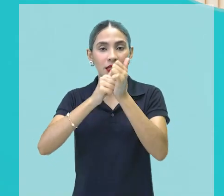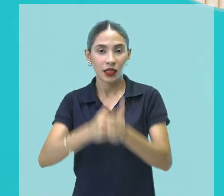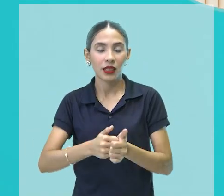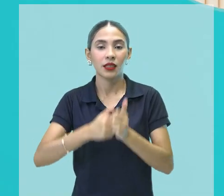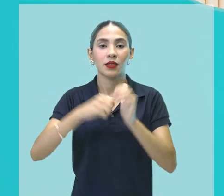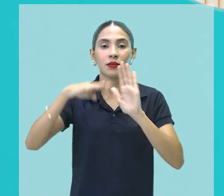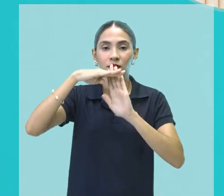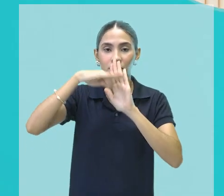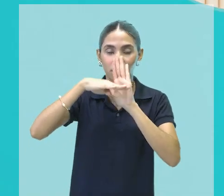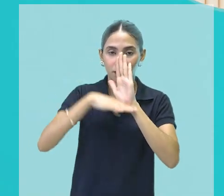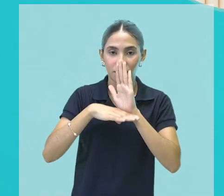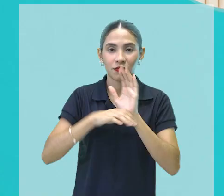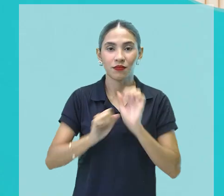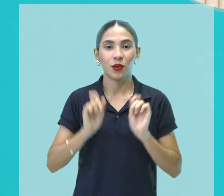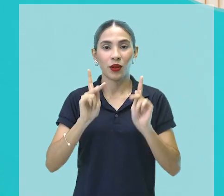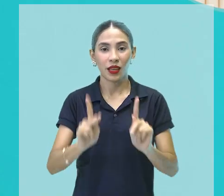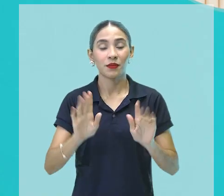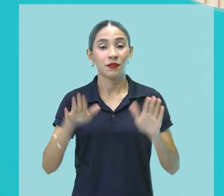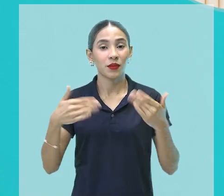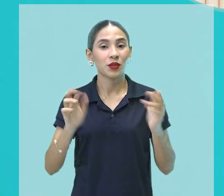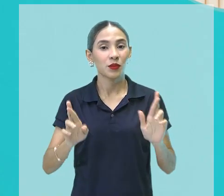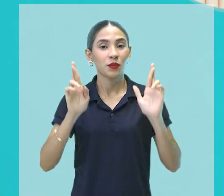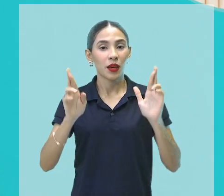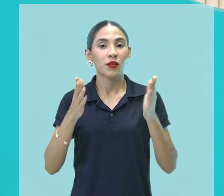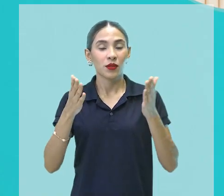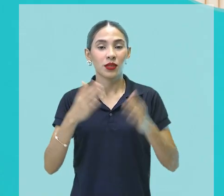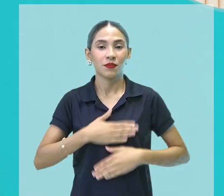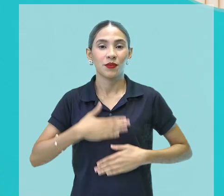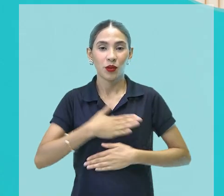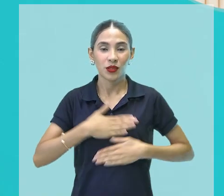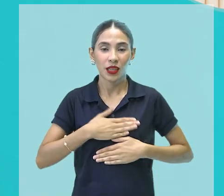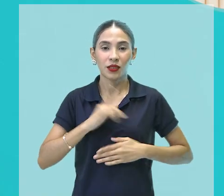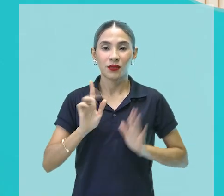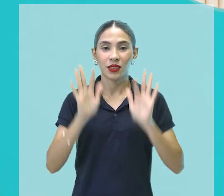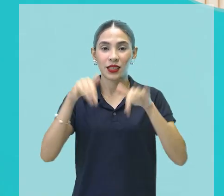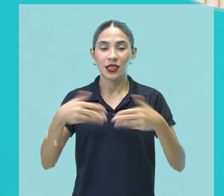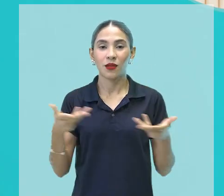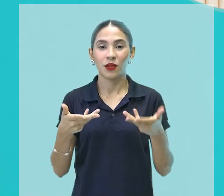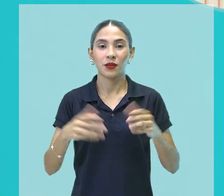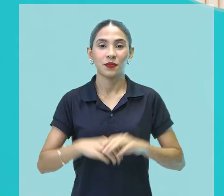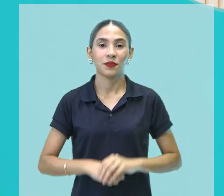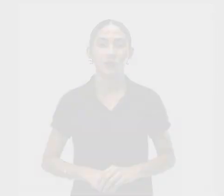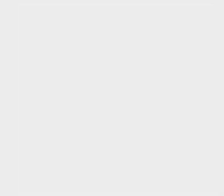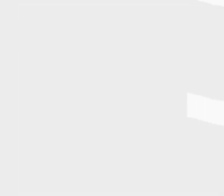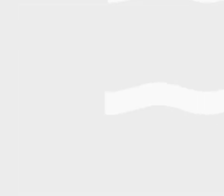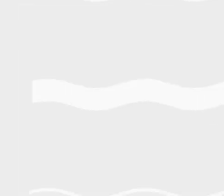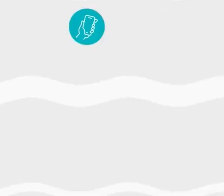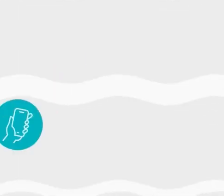aqueles mesmos parâmetros ali. Tá bom, gente? Espero que vocês tenham curtido e a gente vai ficando por aqui.